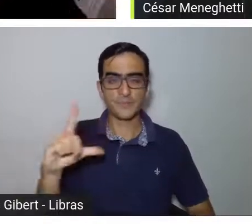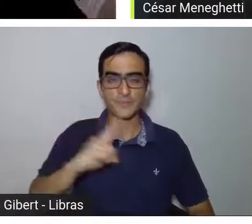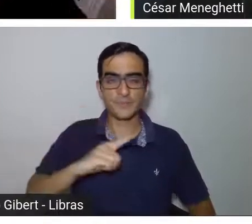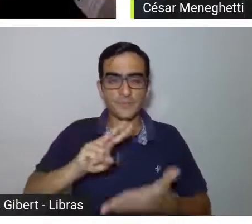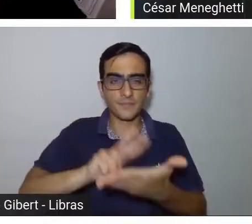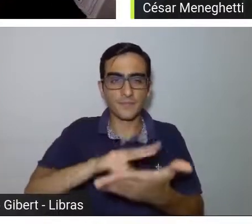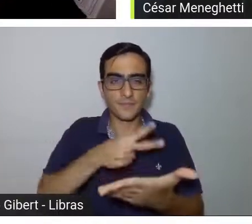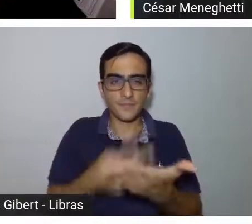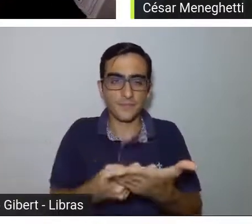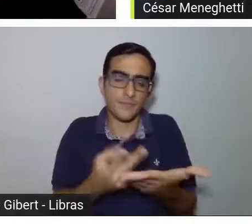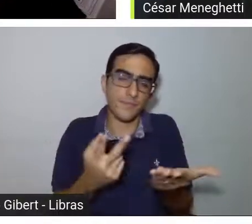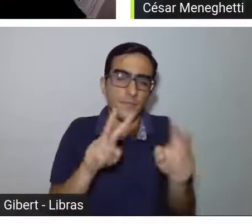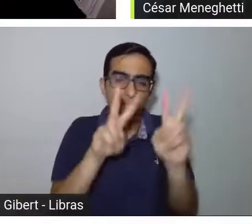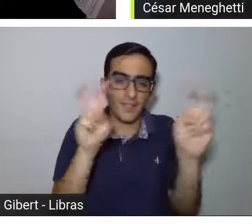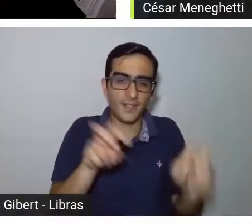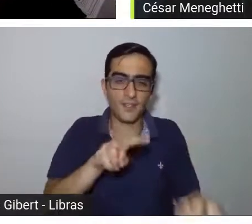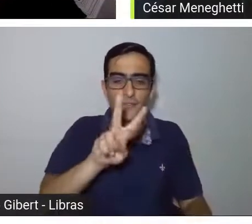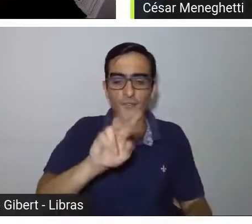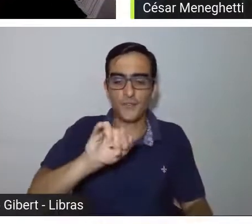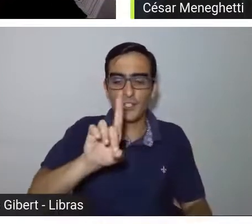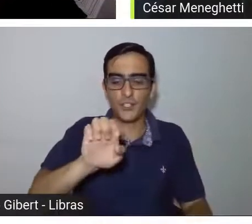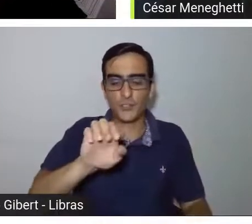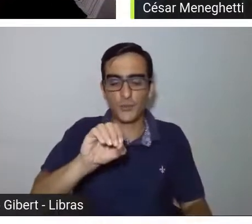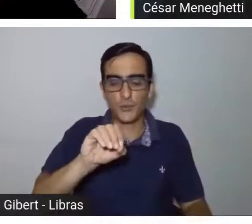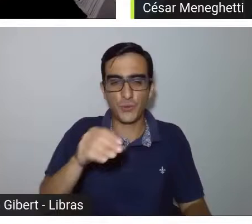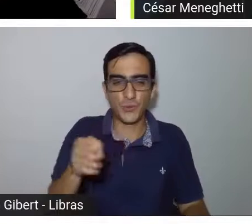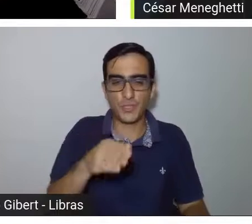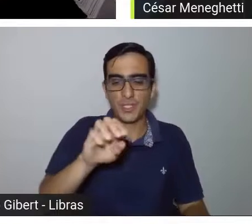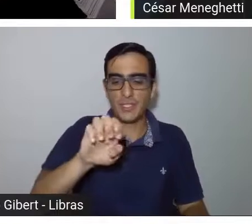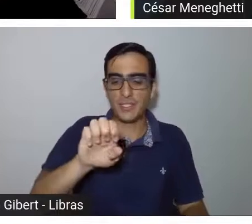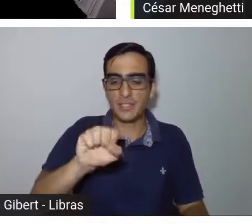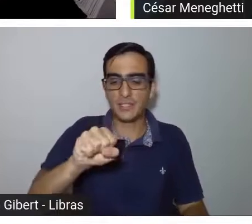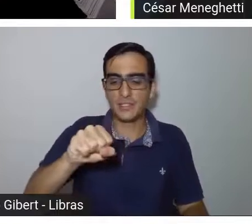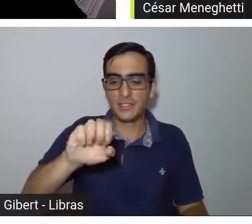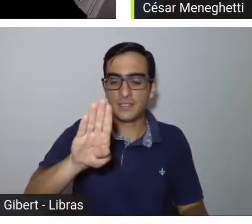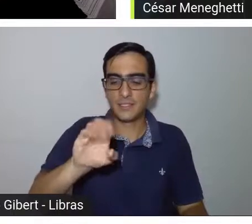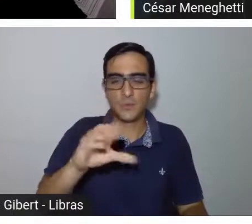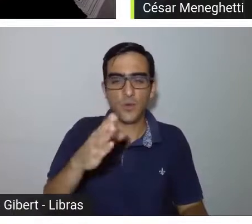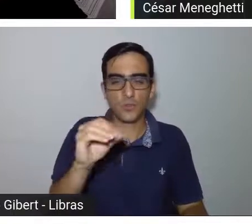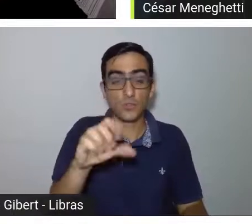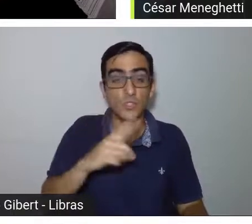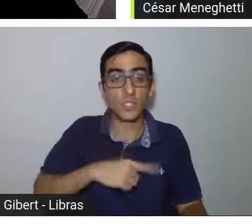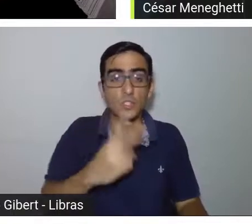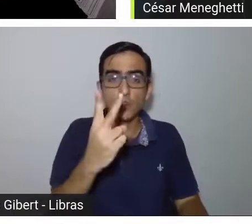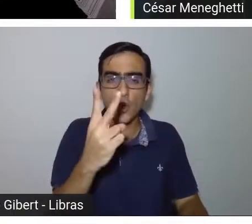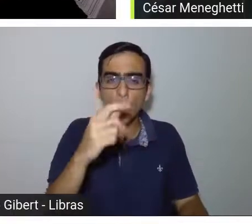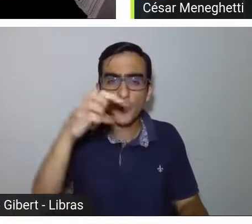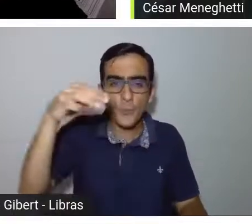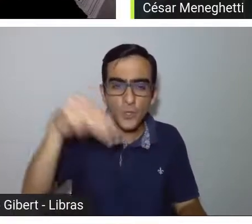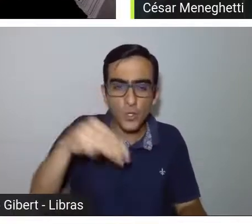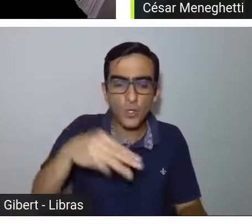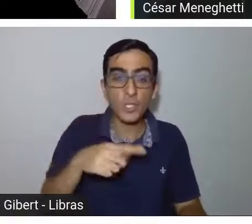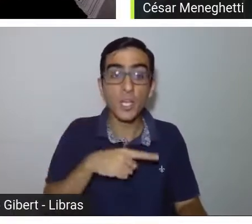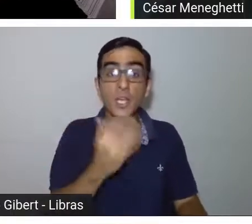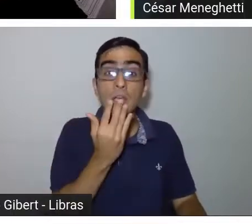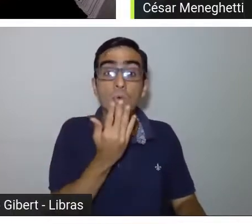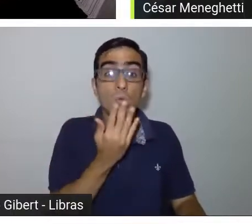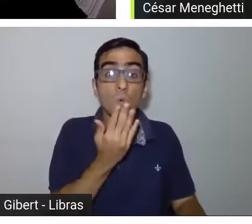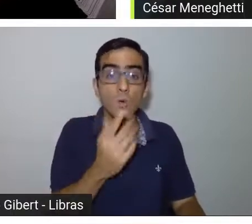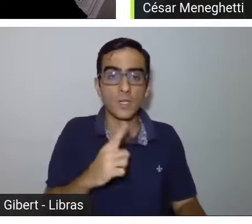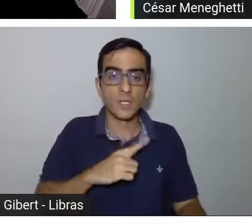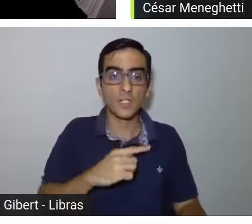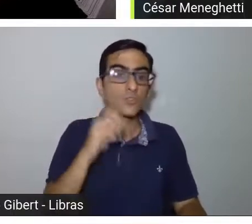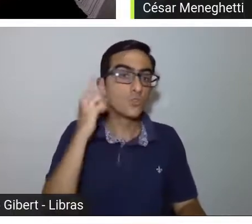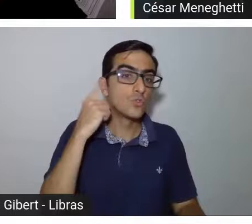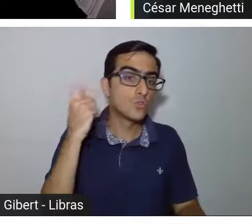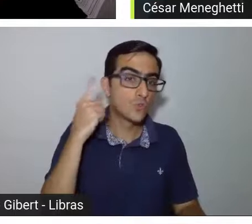vídeo esboço número 5, e ele tem, esse vídeo tem 2 minutos, tem cor e tem som, né? E a